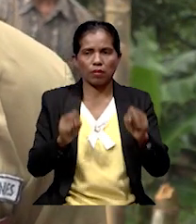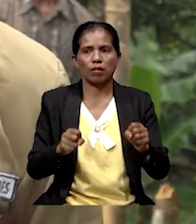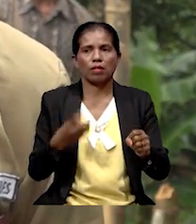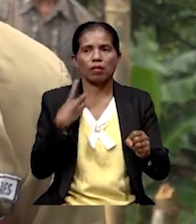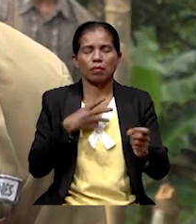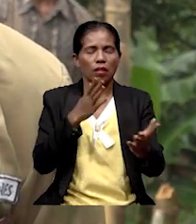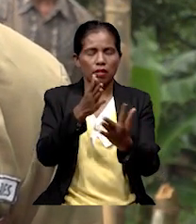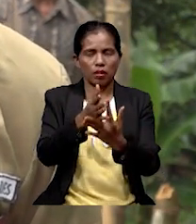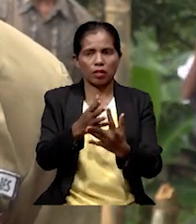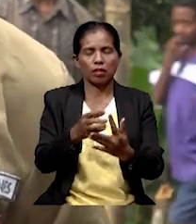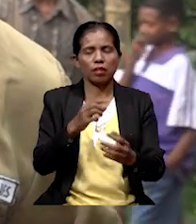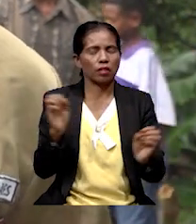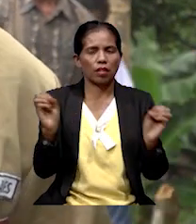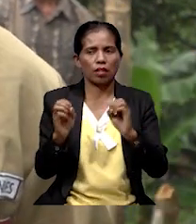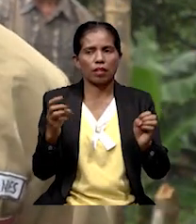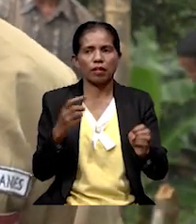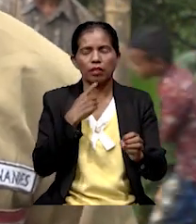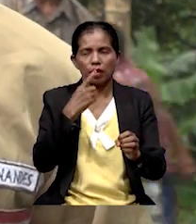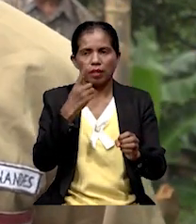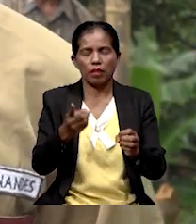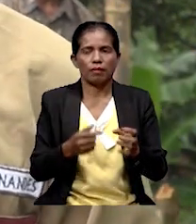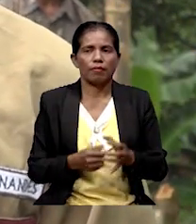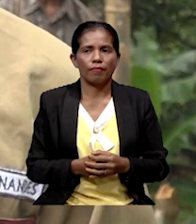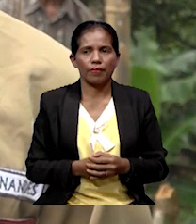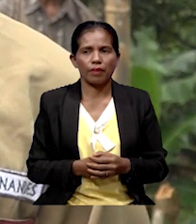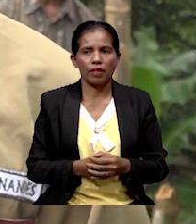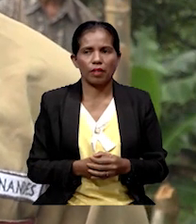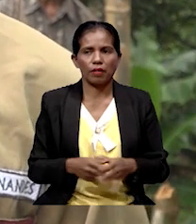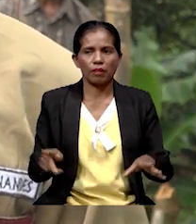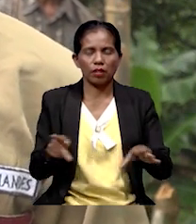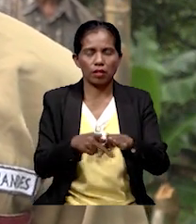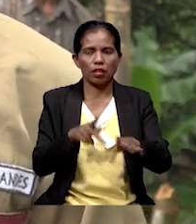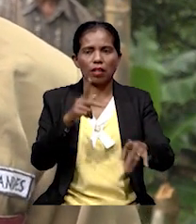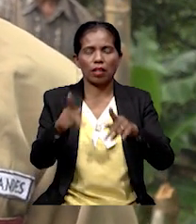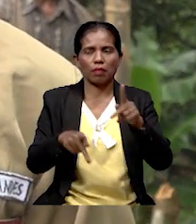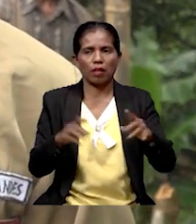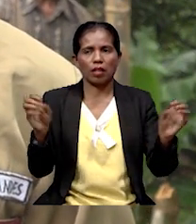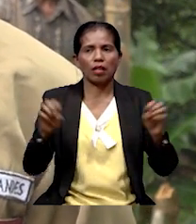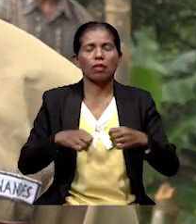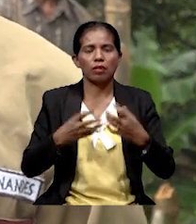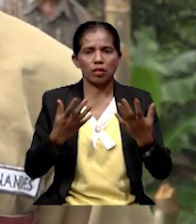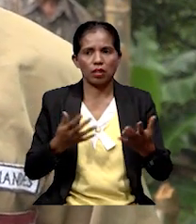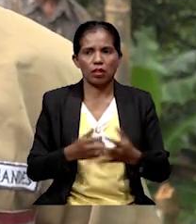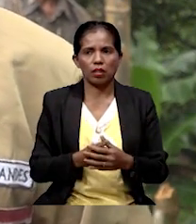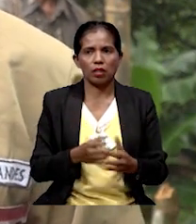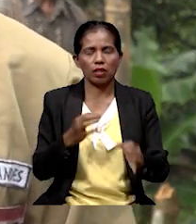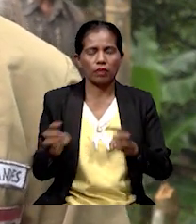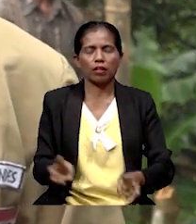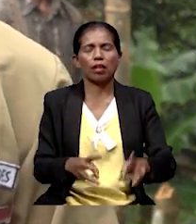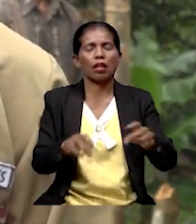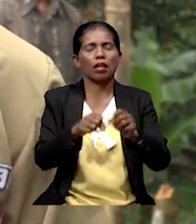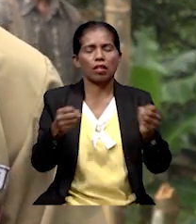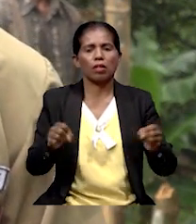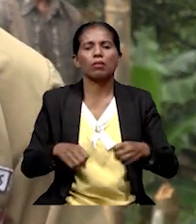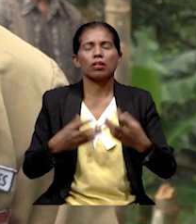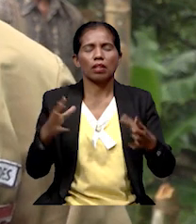bela se sustela ita bela dia kata as oin excelência dia tasa participação comunidade nian unsa sen quando dal ne kotu ela sene ma ke